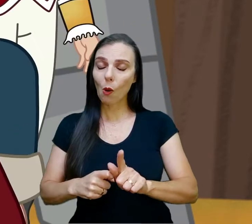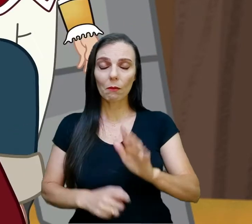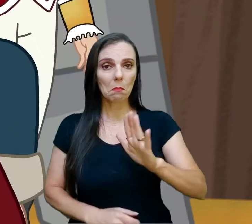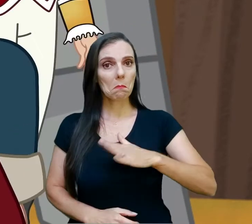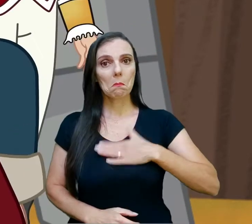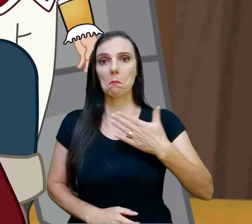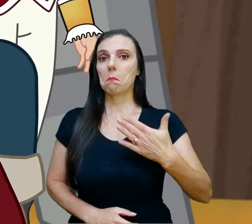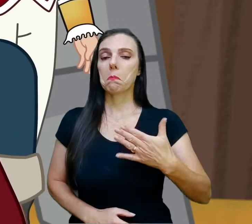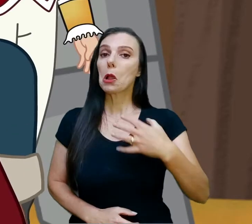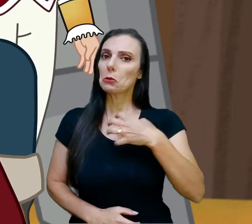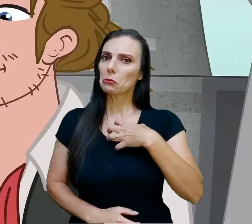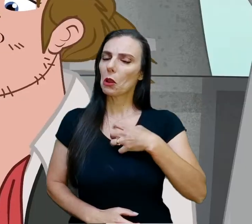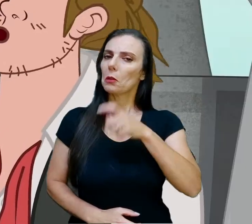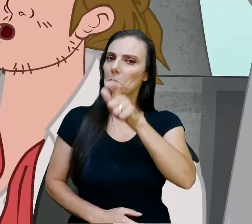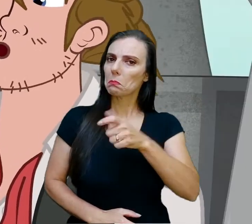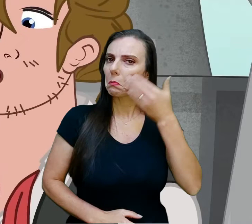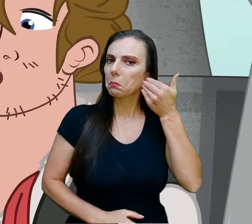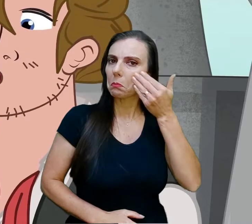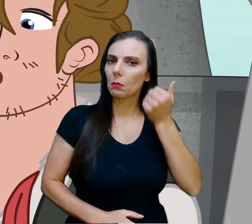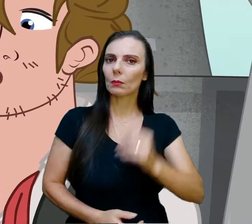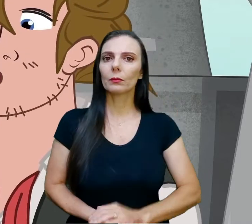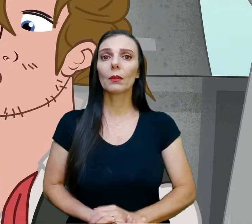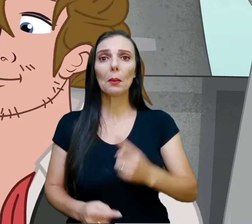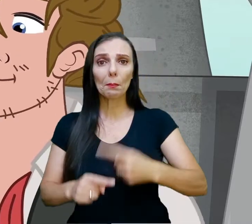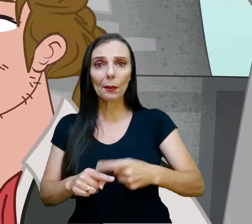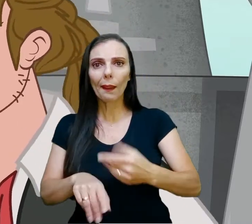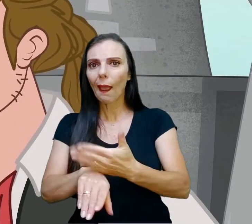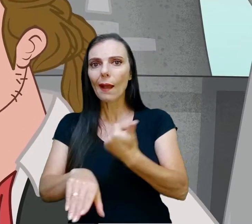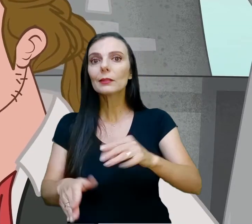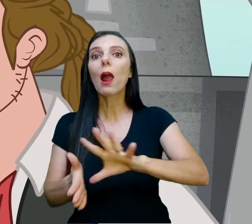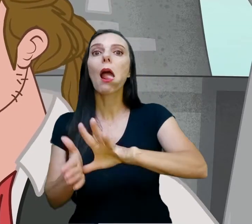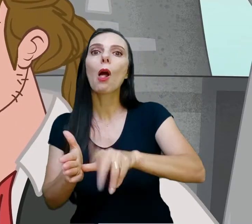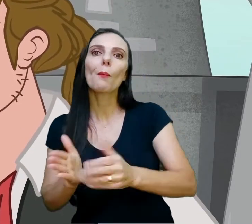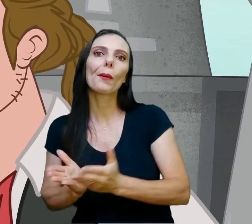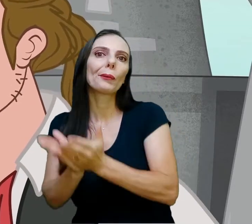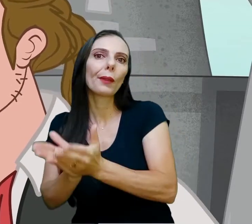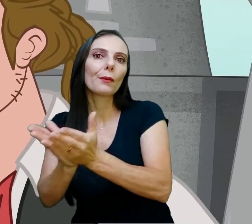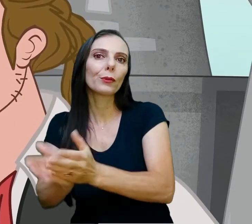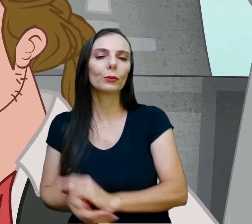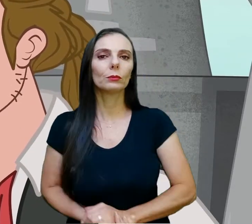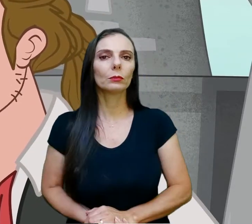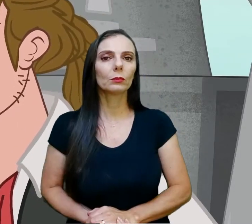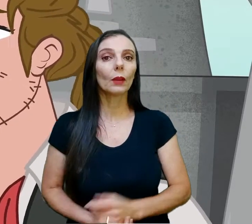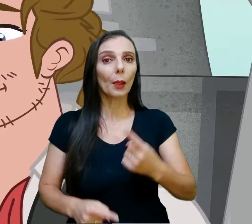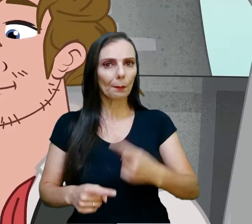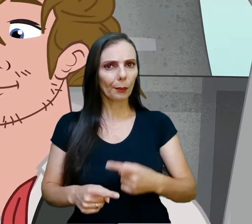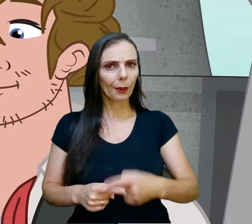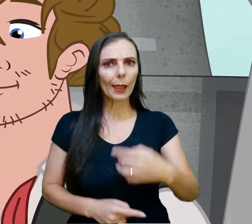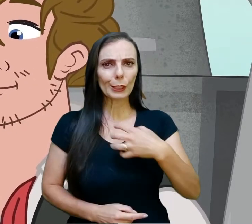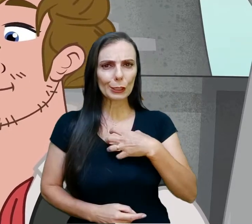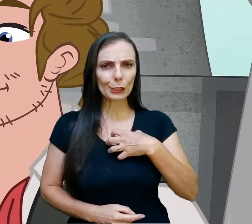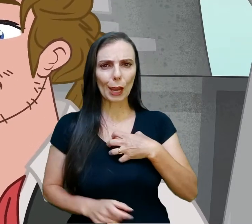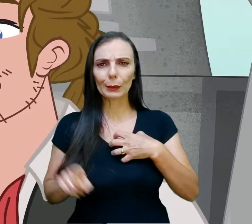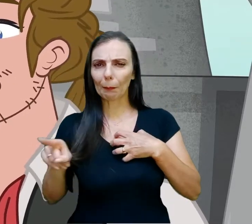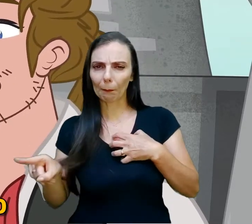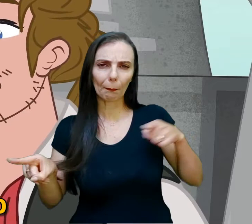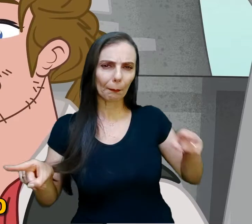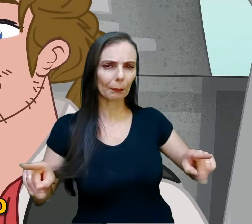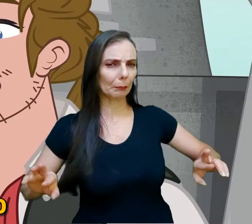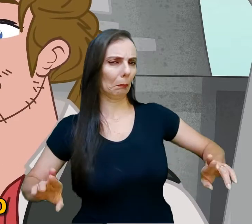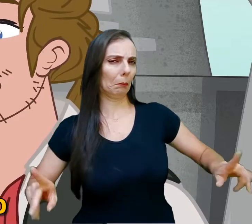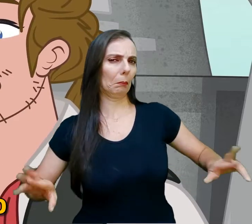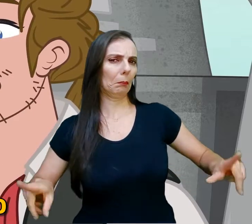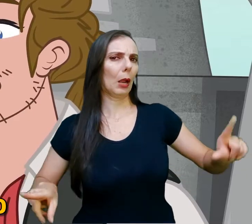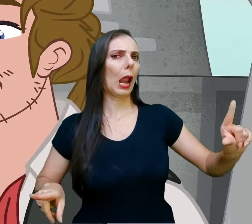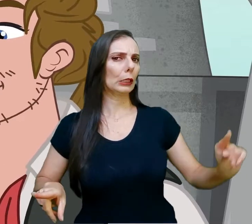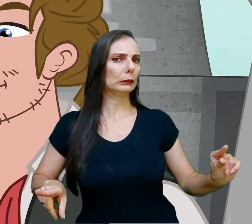realmente surpreso com esse ato gentil, depois que ele havia roubado os navios. Isso porque ele não tinha visto esse tipo